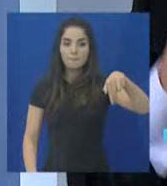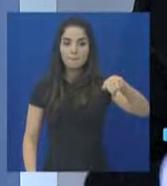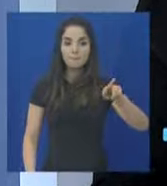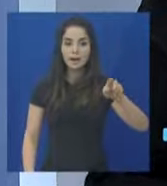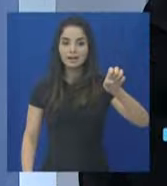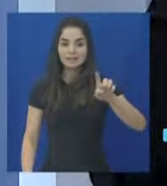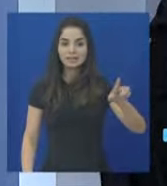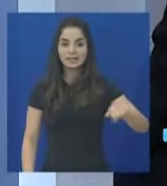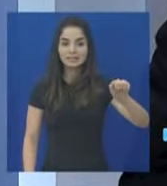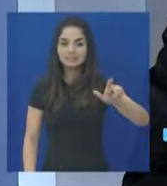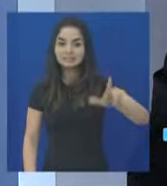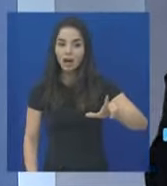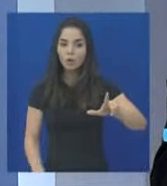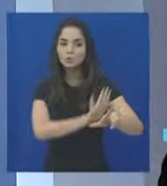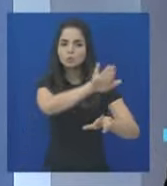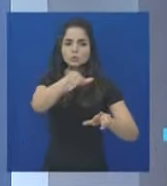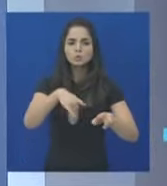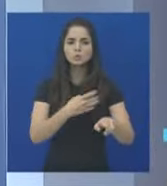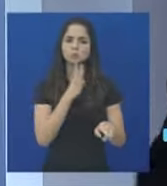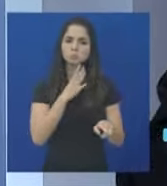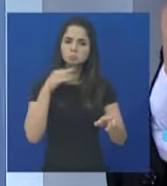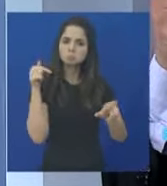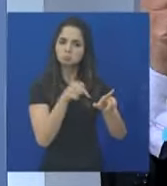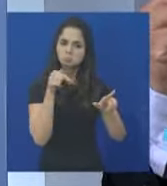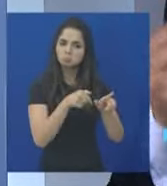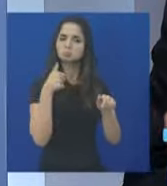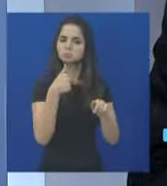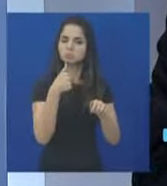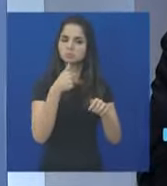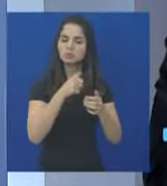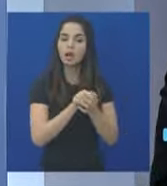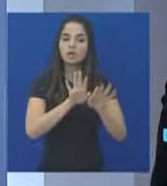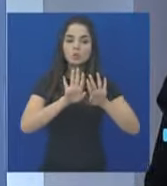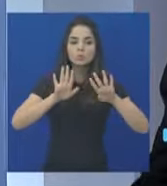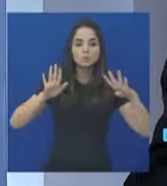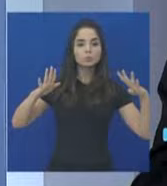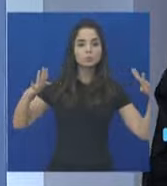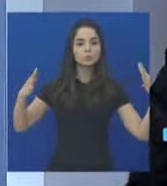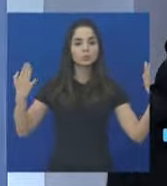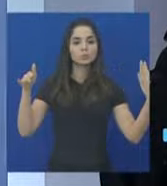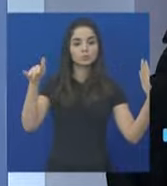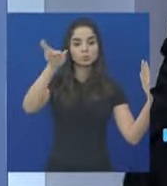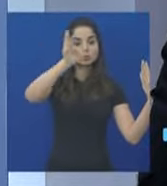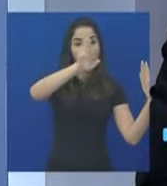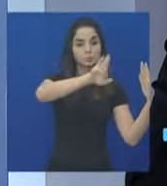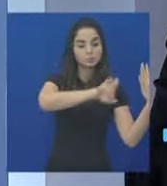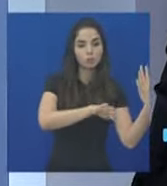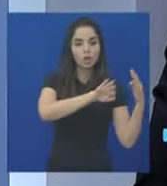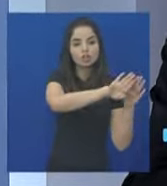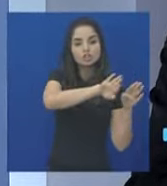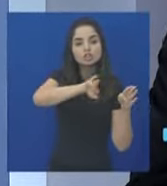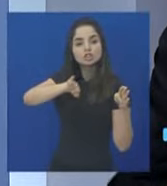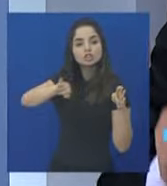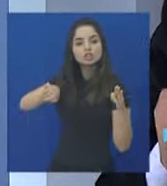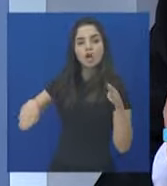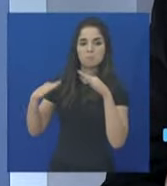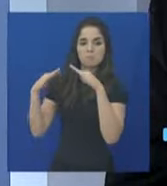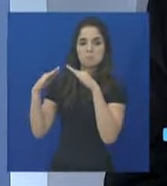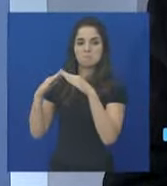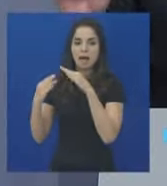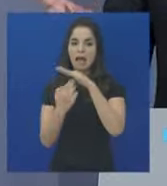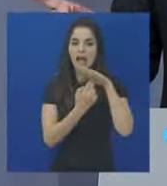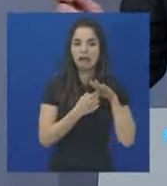referência no município e no estado. Serquei as dunas, mais do que isso, tirei todas as barracas fixas da